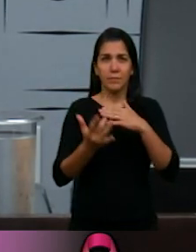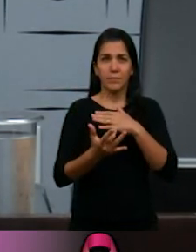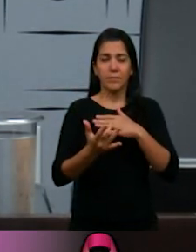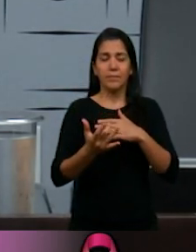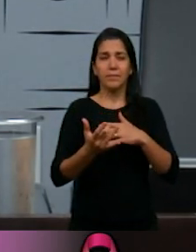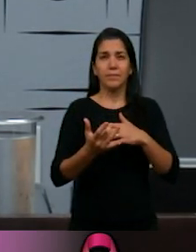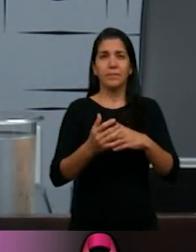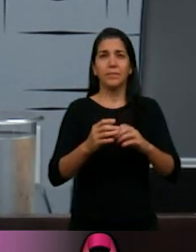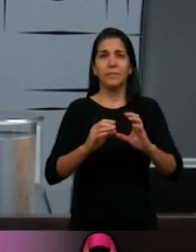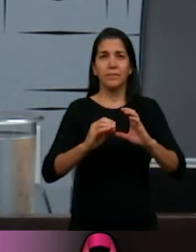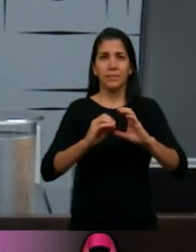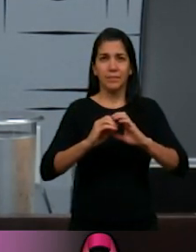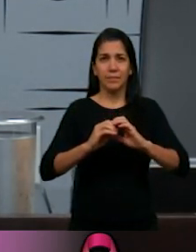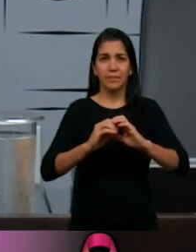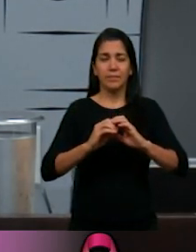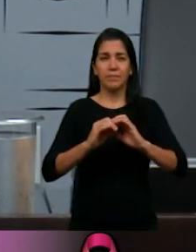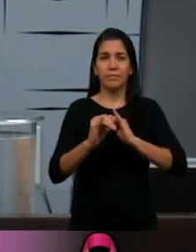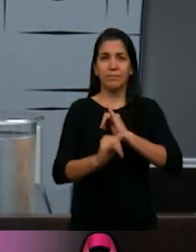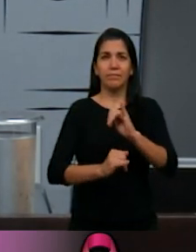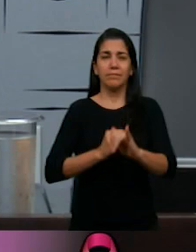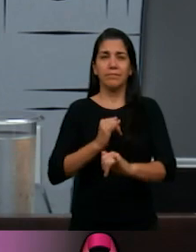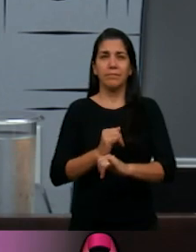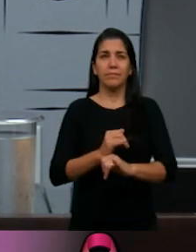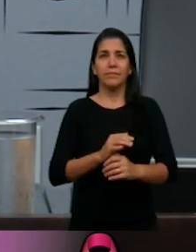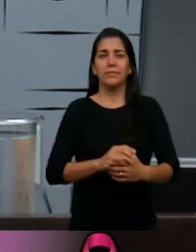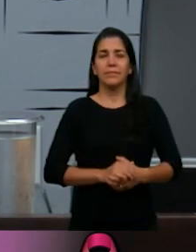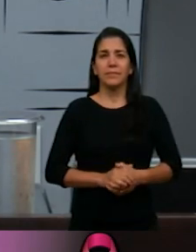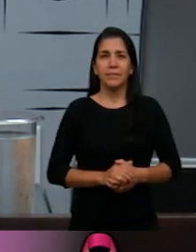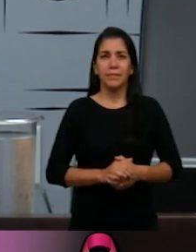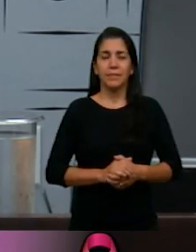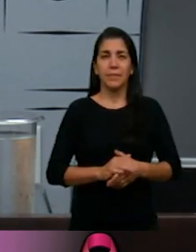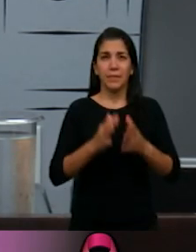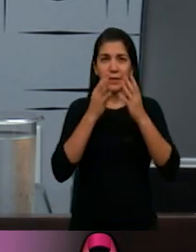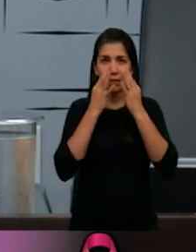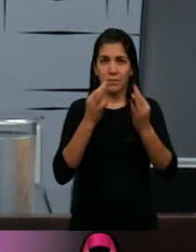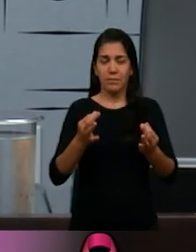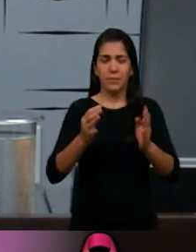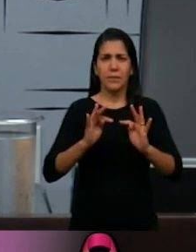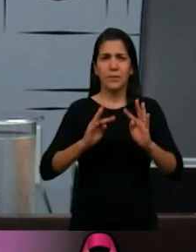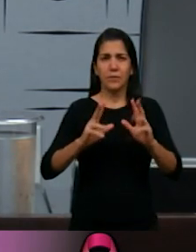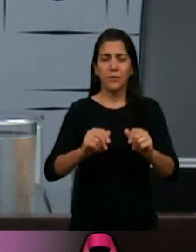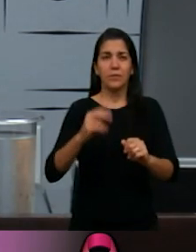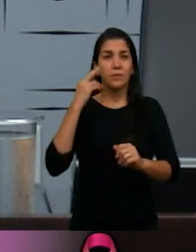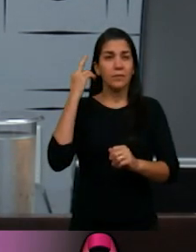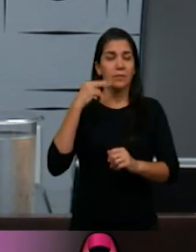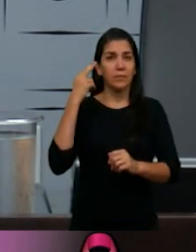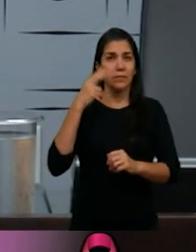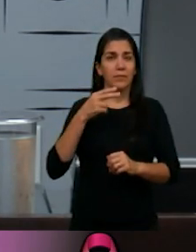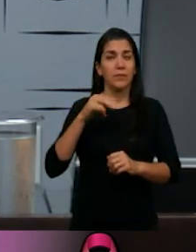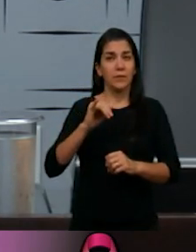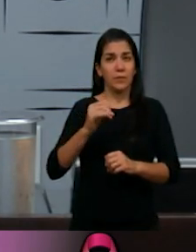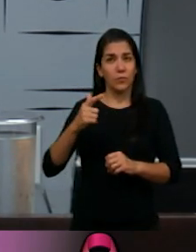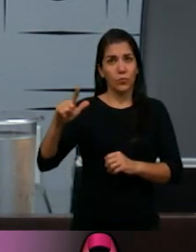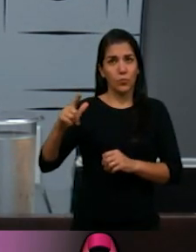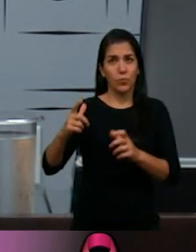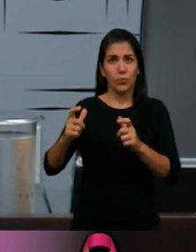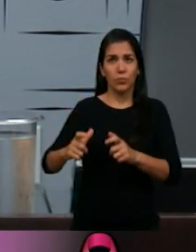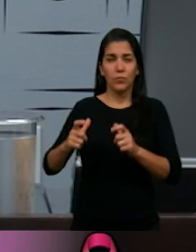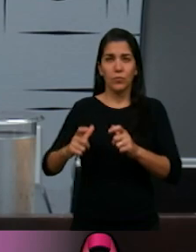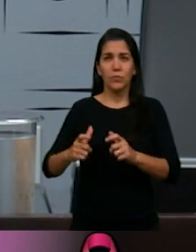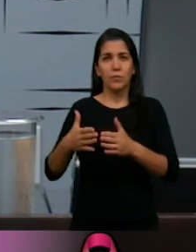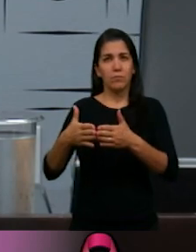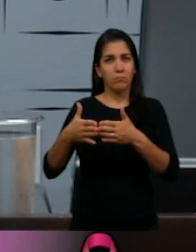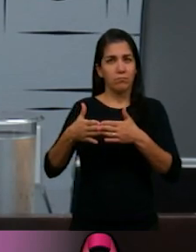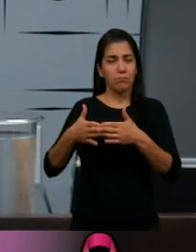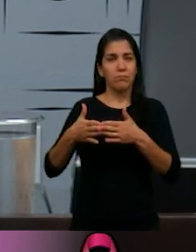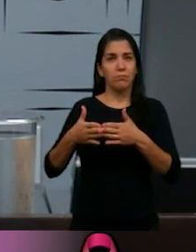pela TV Câmara e pela internet. Alertamos os senhores vereadores e a senhora vereadora que se encontram